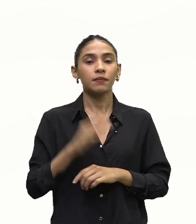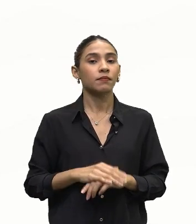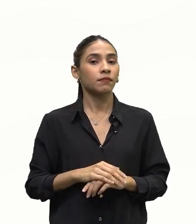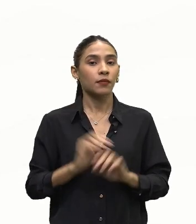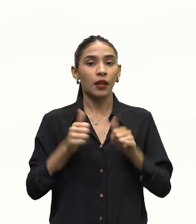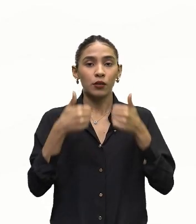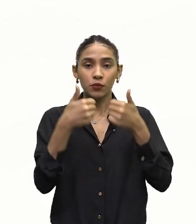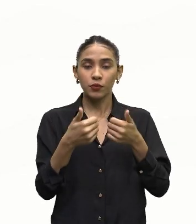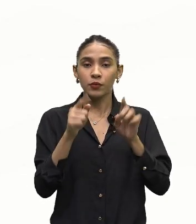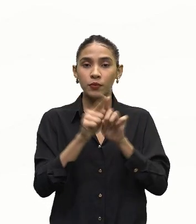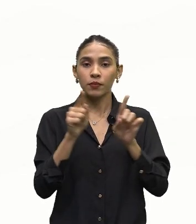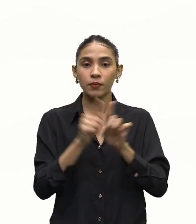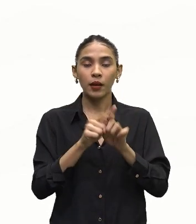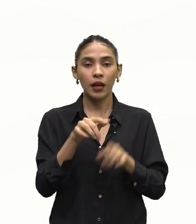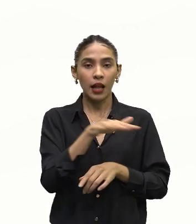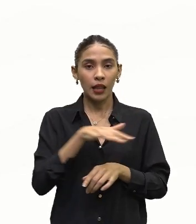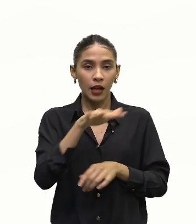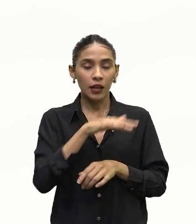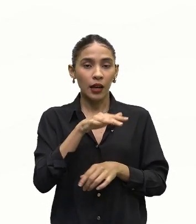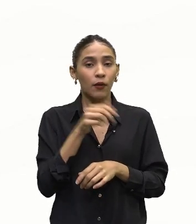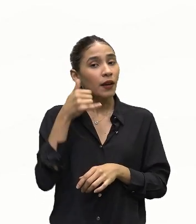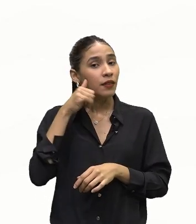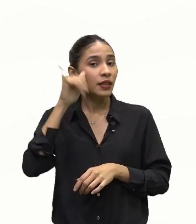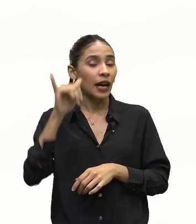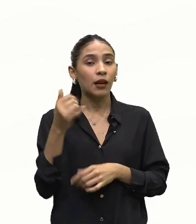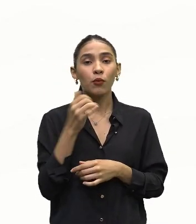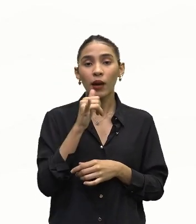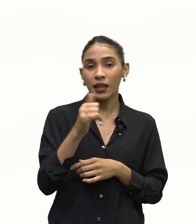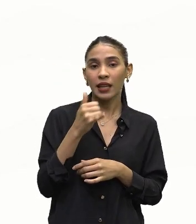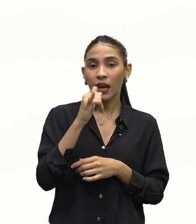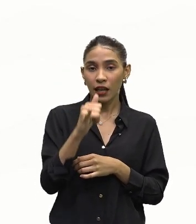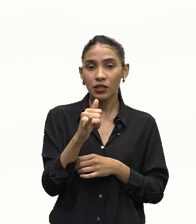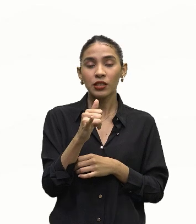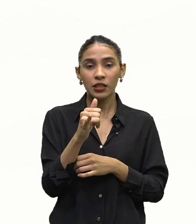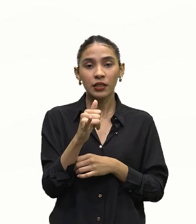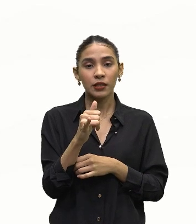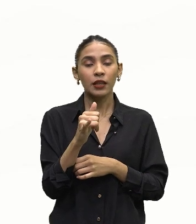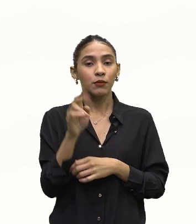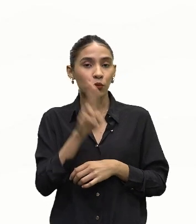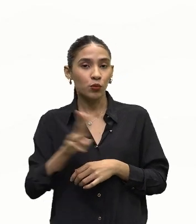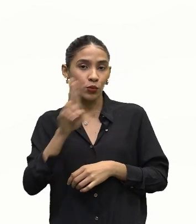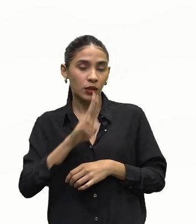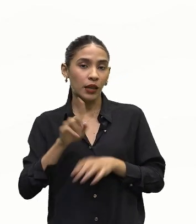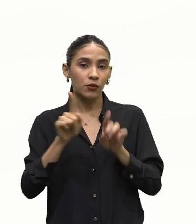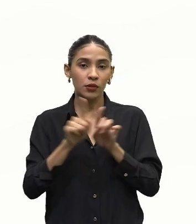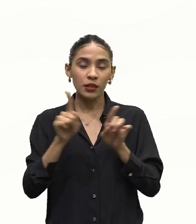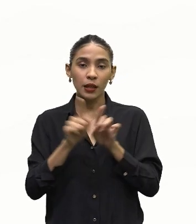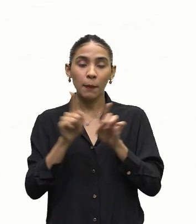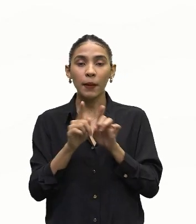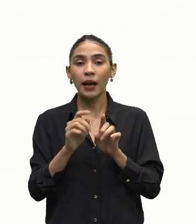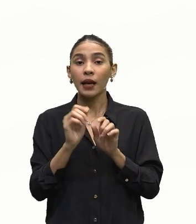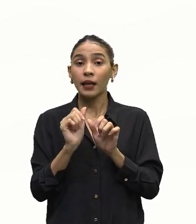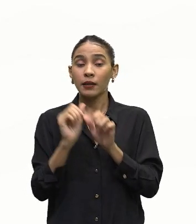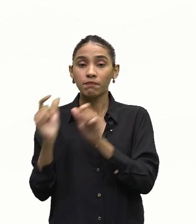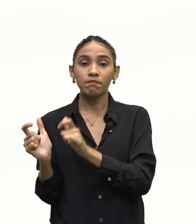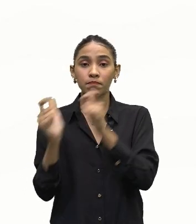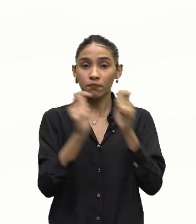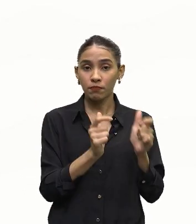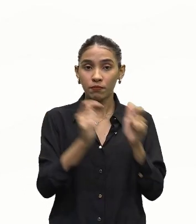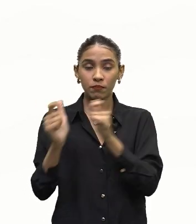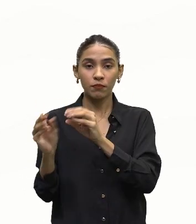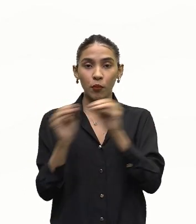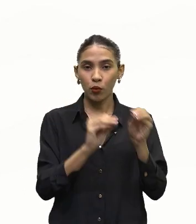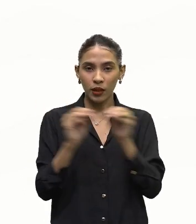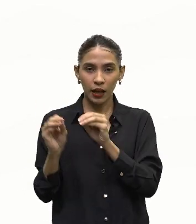produtos locais que não consumiram energia para serem conservados e transportados. Por que você economiza